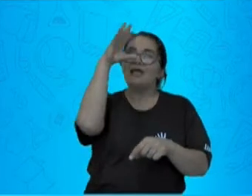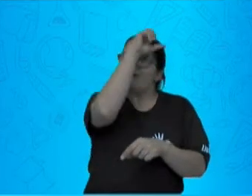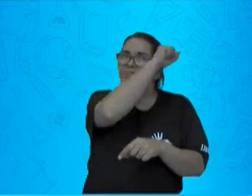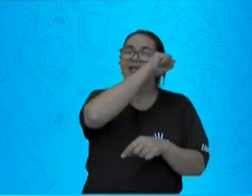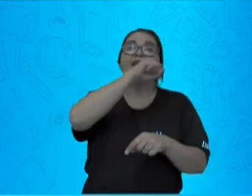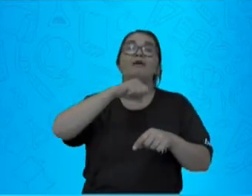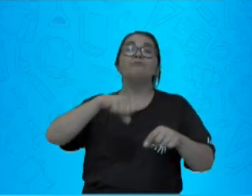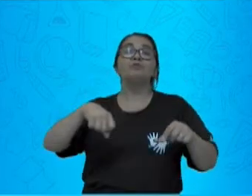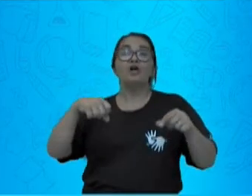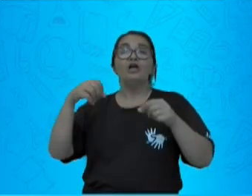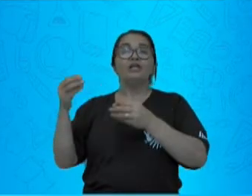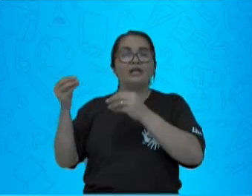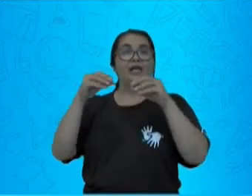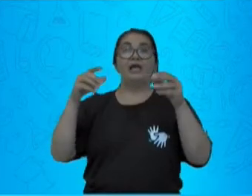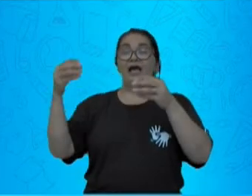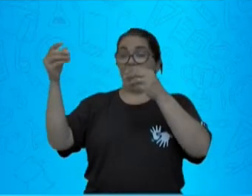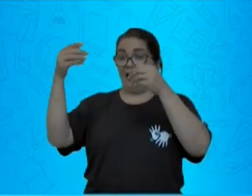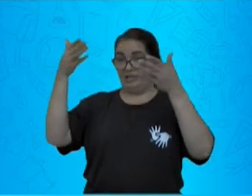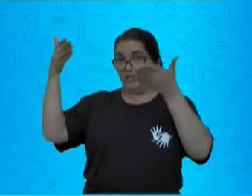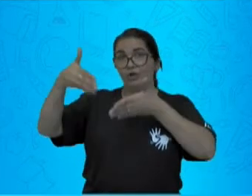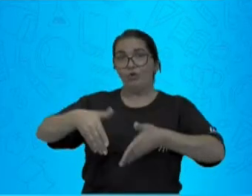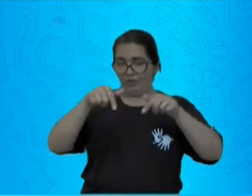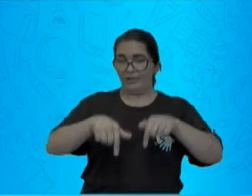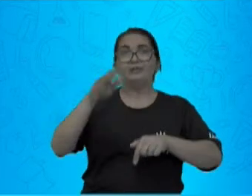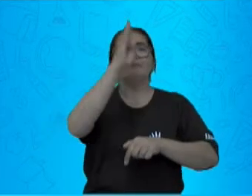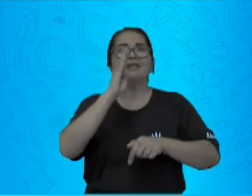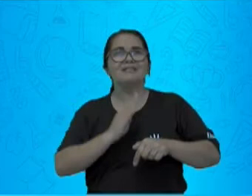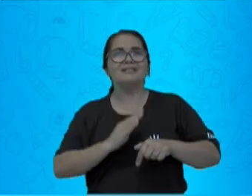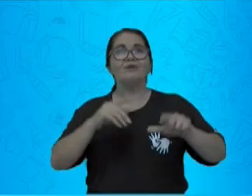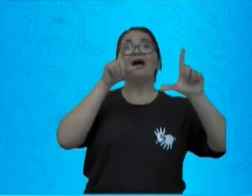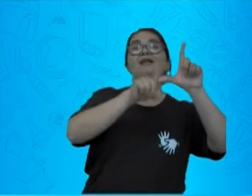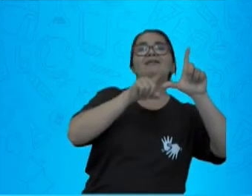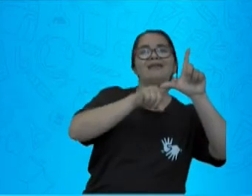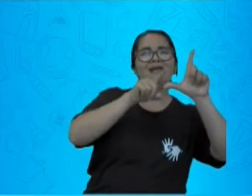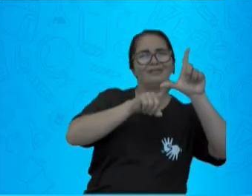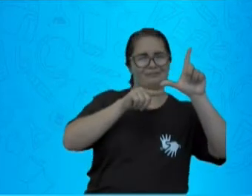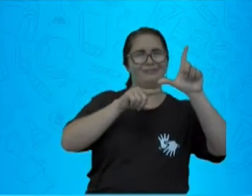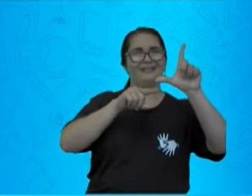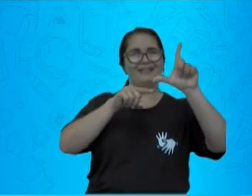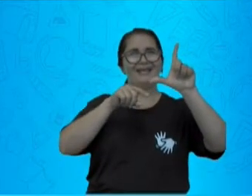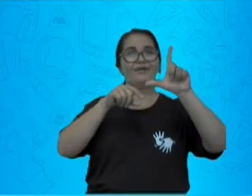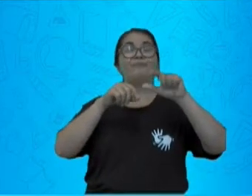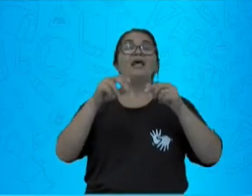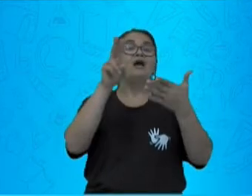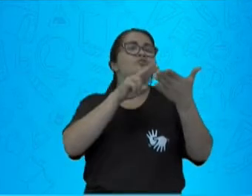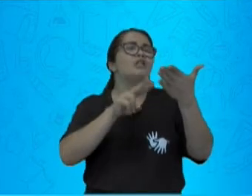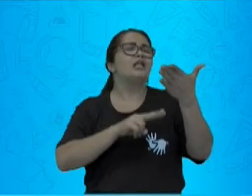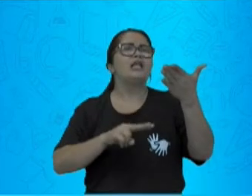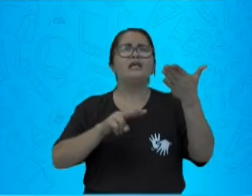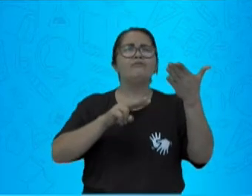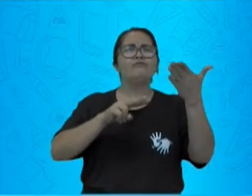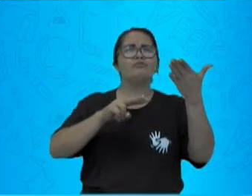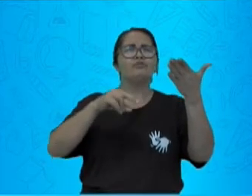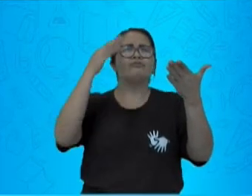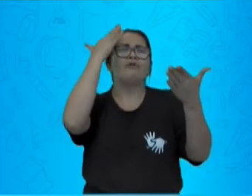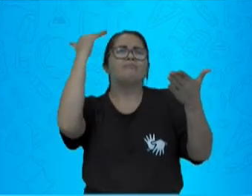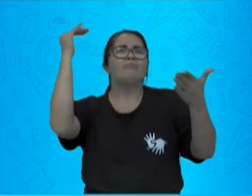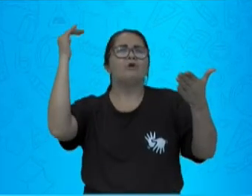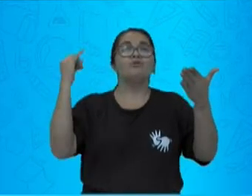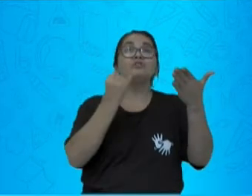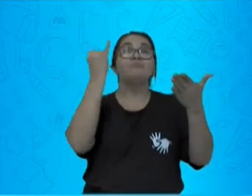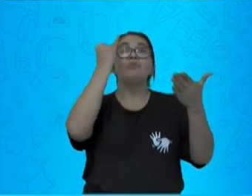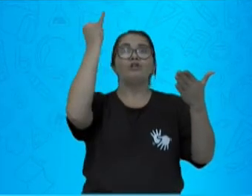Podemos ver neste quadro a riqueza das pinturas, do interior das